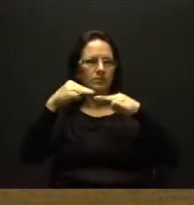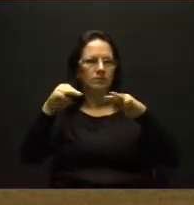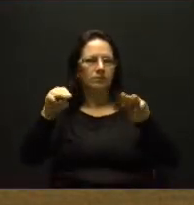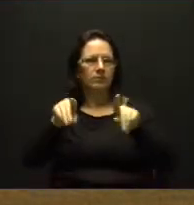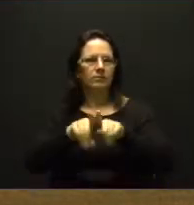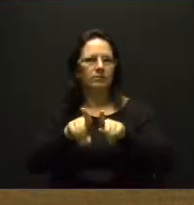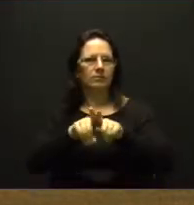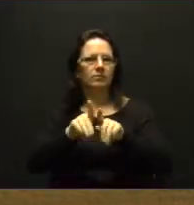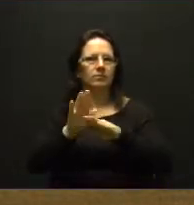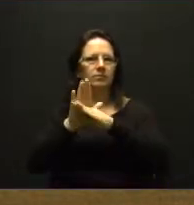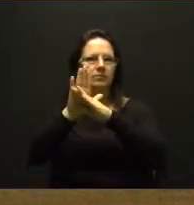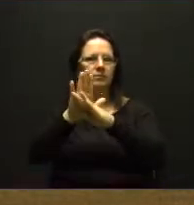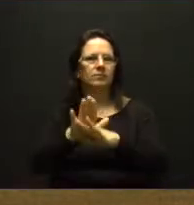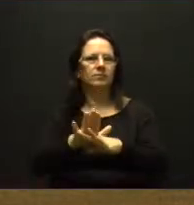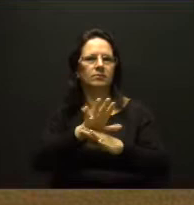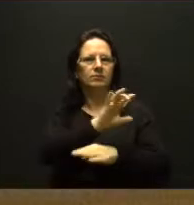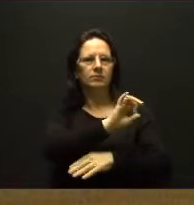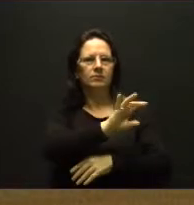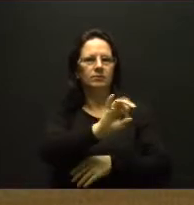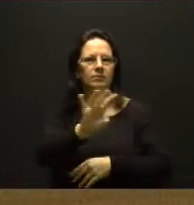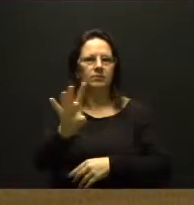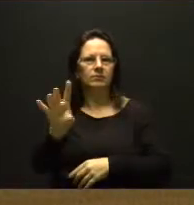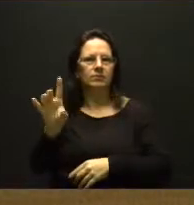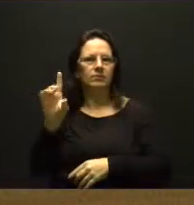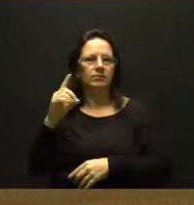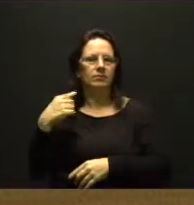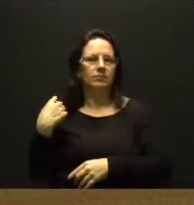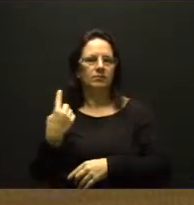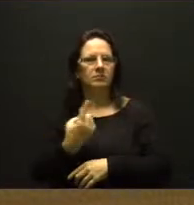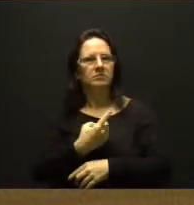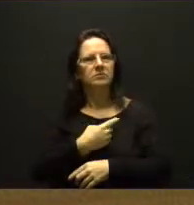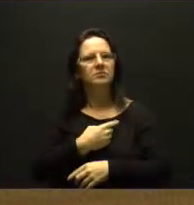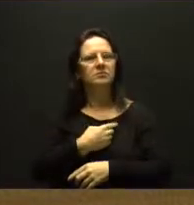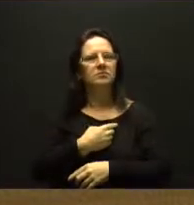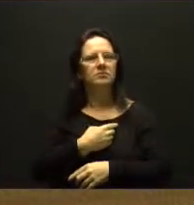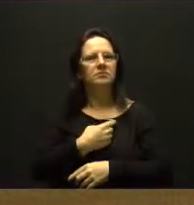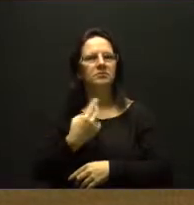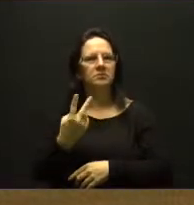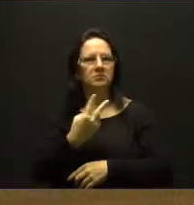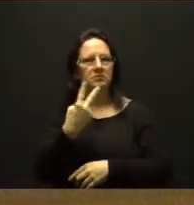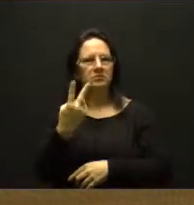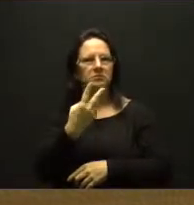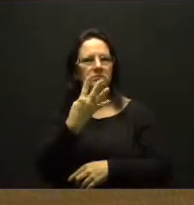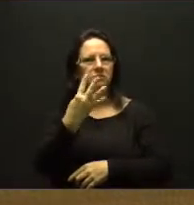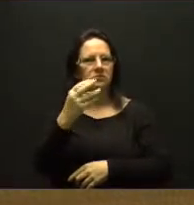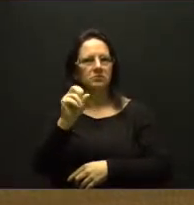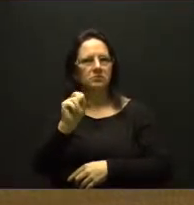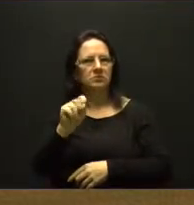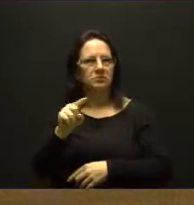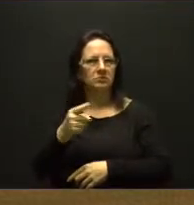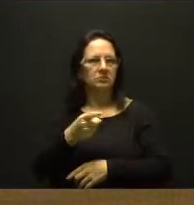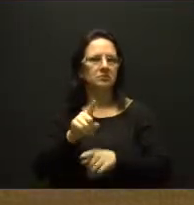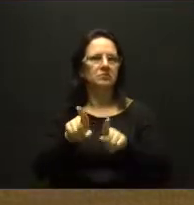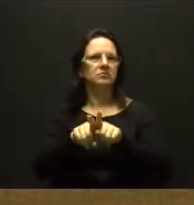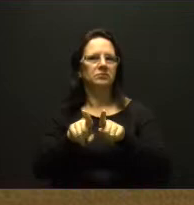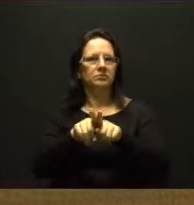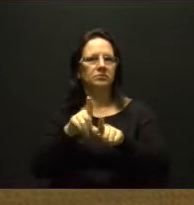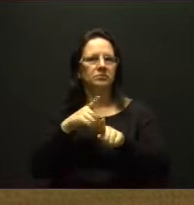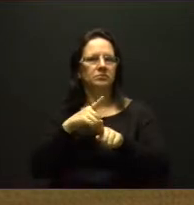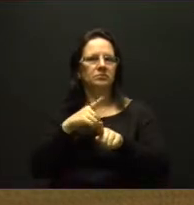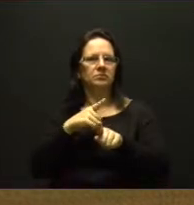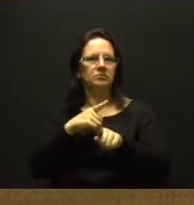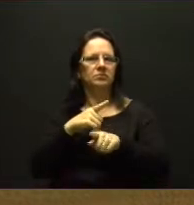dedicado por cada um de nós quando nós tratamos deste valor assim que nem o